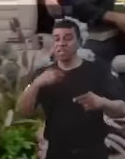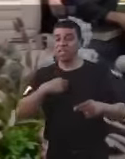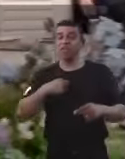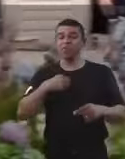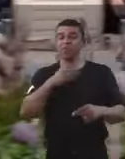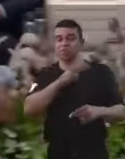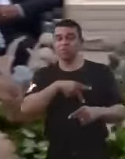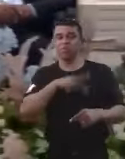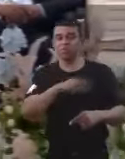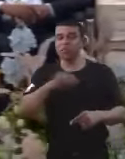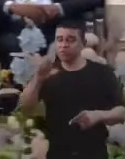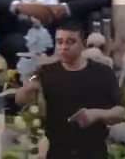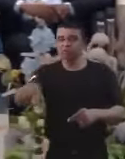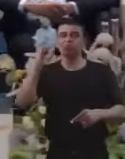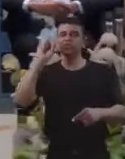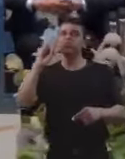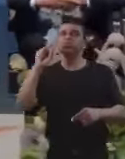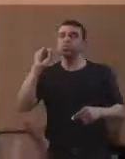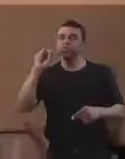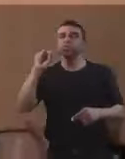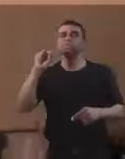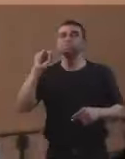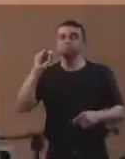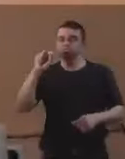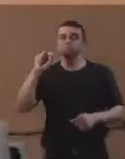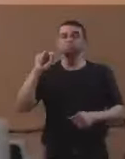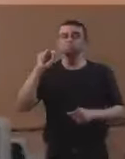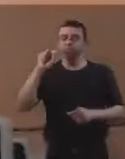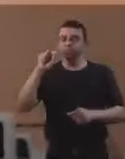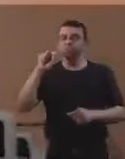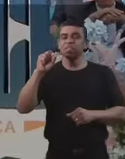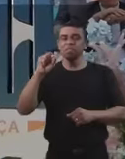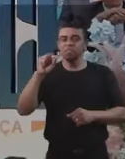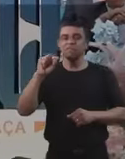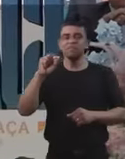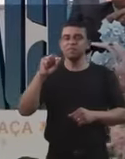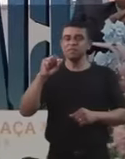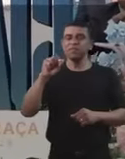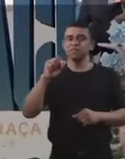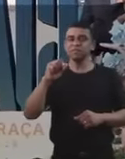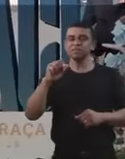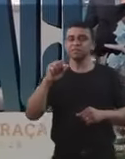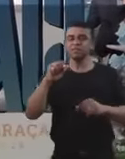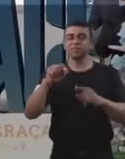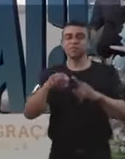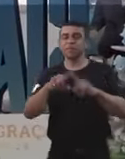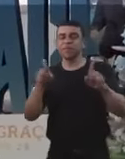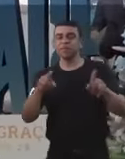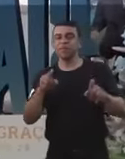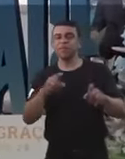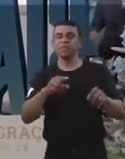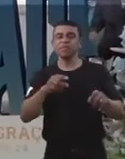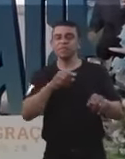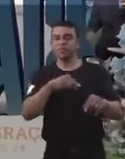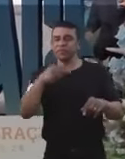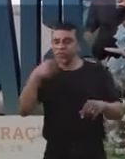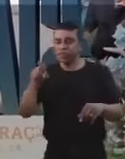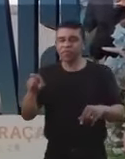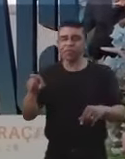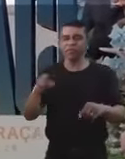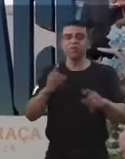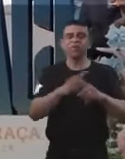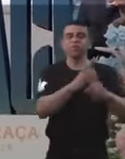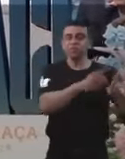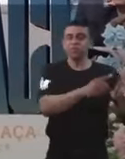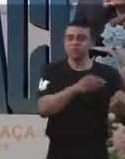vai o Ananias, que ia ser preso por Saulo, bate na porta de um homem chamado Judas e diz: Deus mandou eu vir aqui orar por